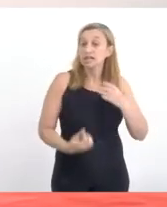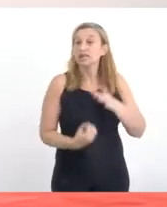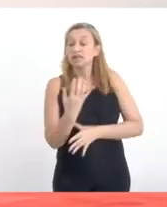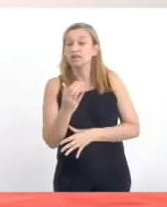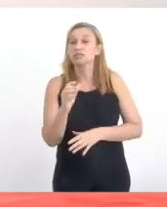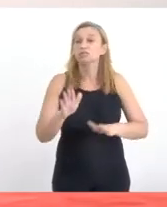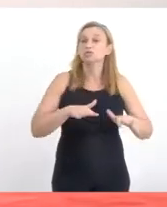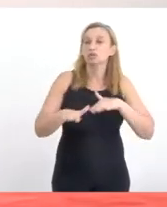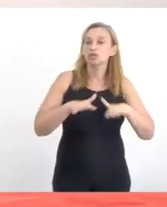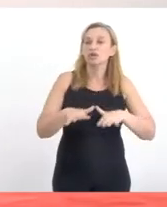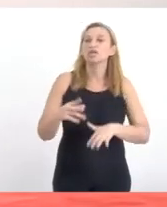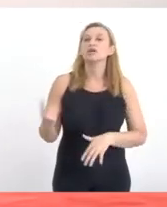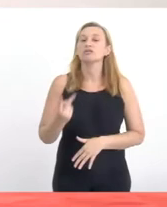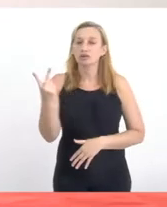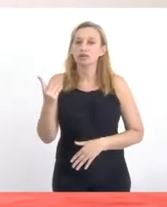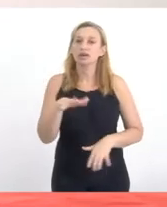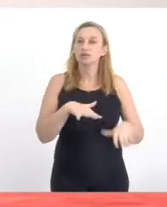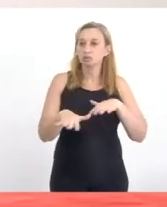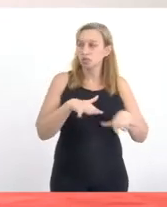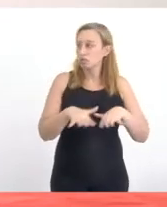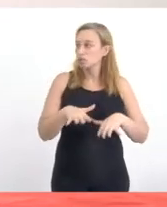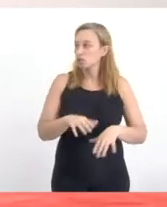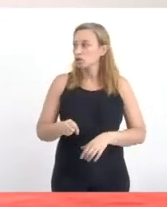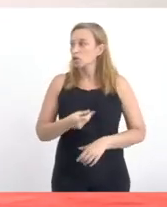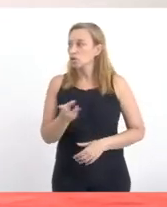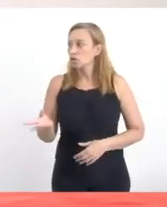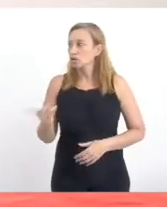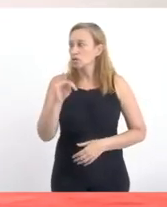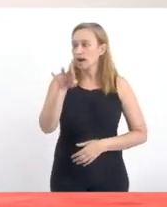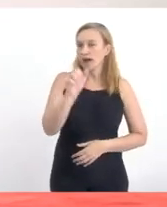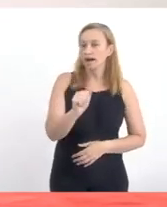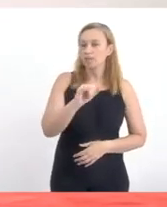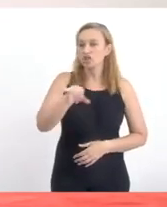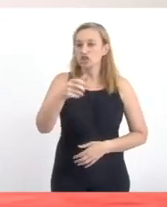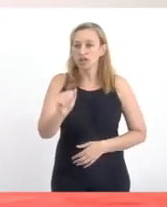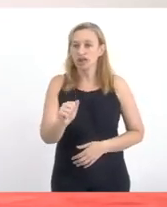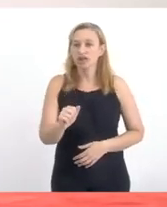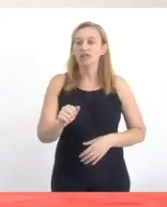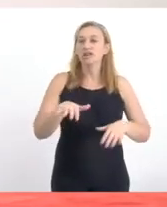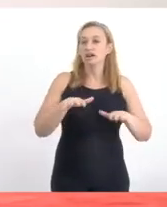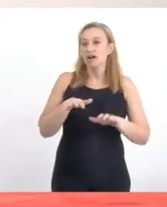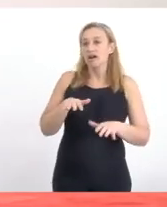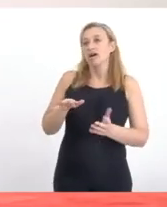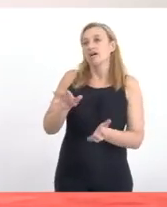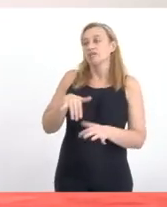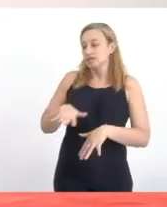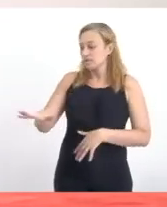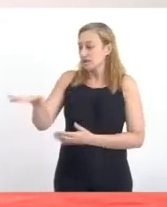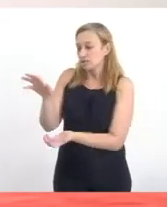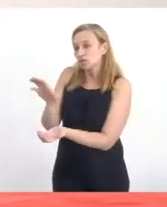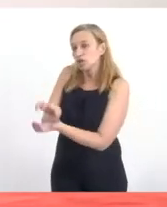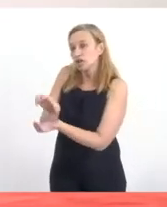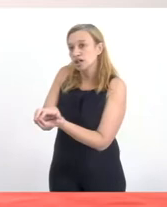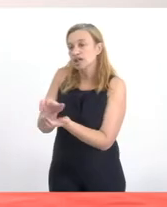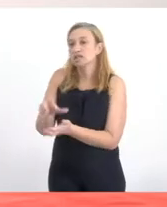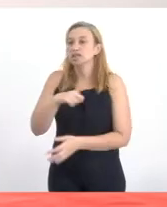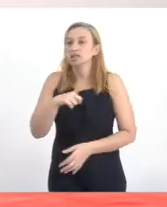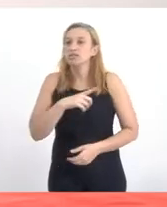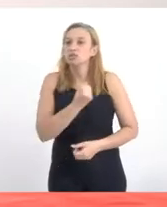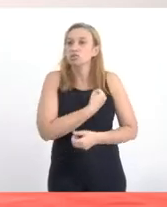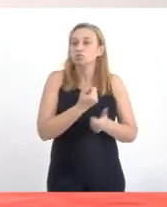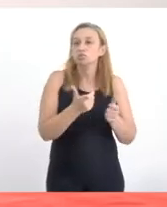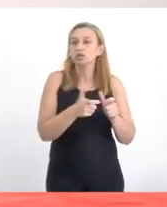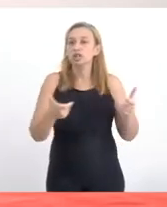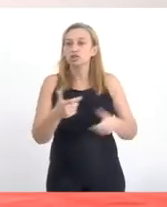e valorizar esses movimentos quanto do Lab já conta única da favela do jacarezinho que a gente teve aí uma chacina